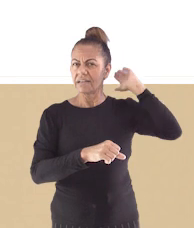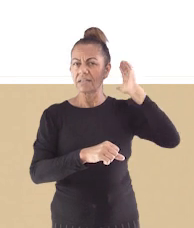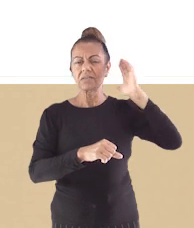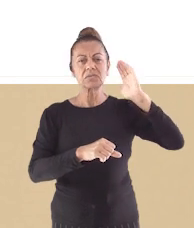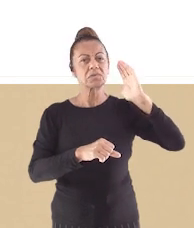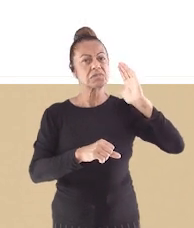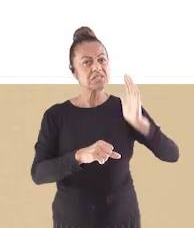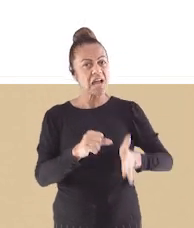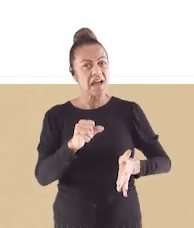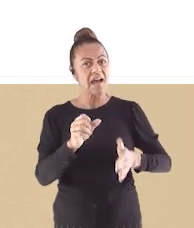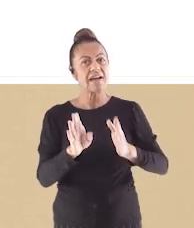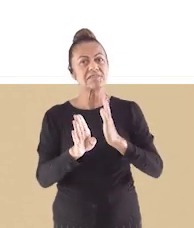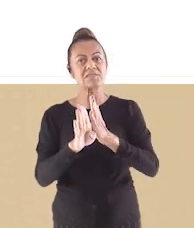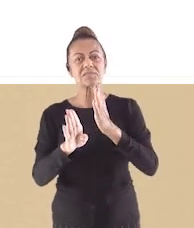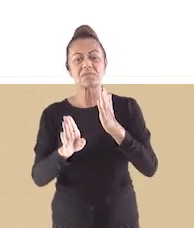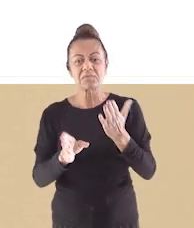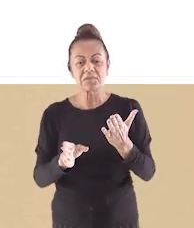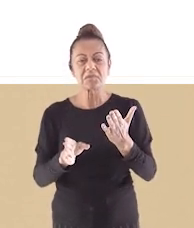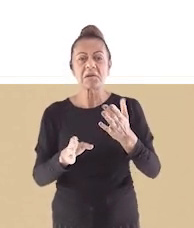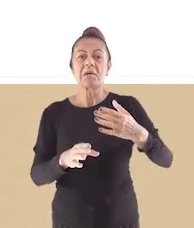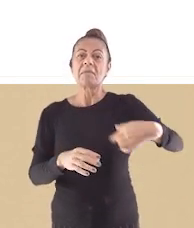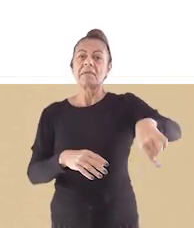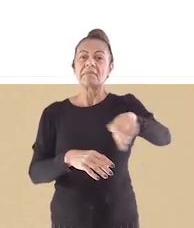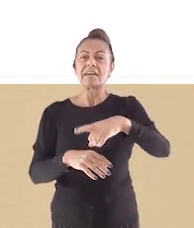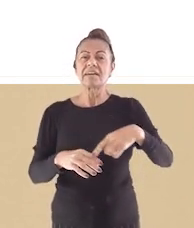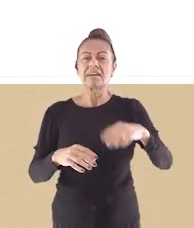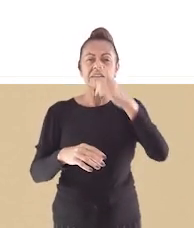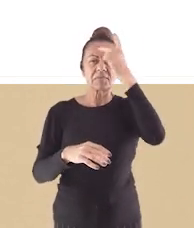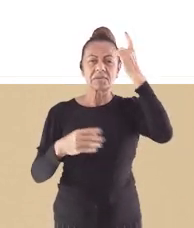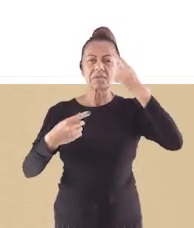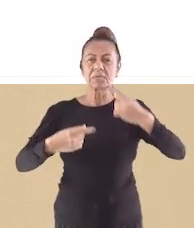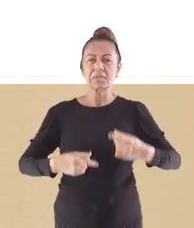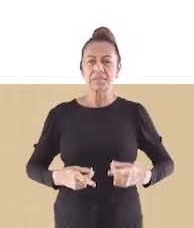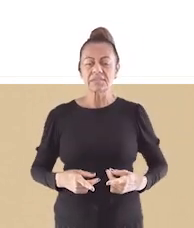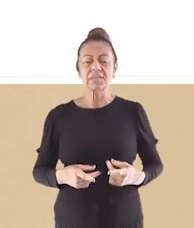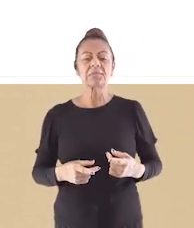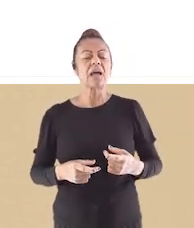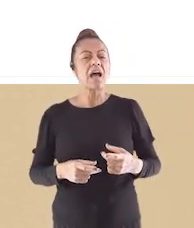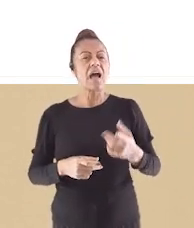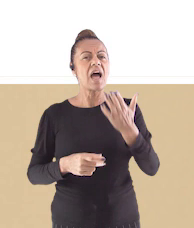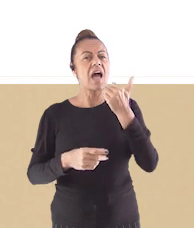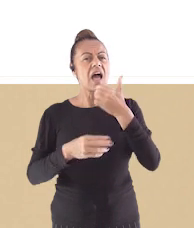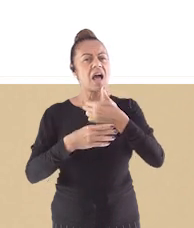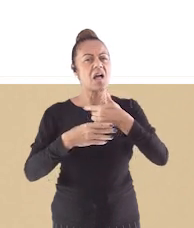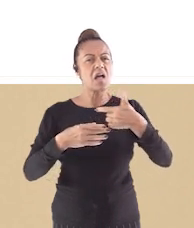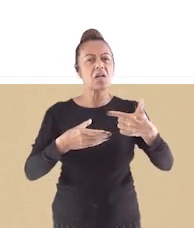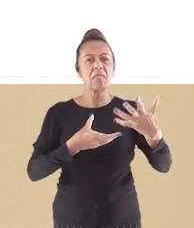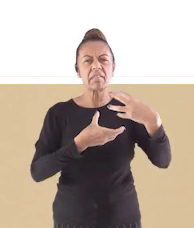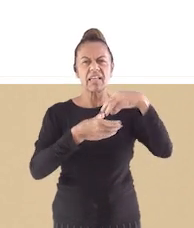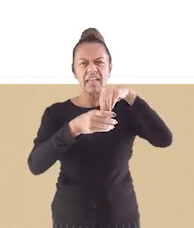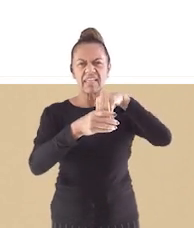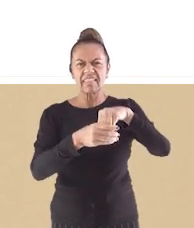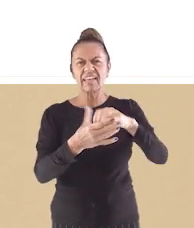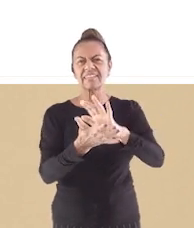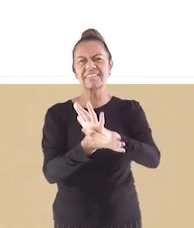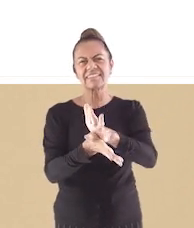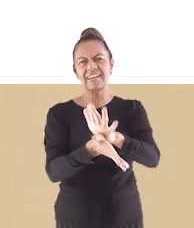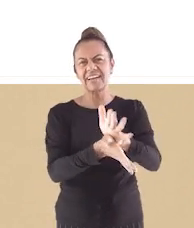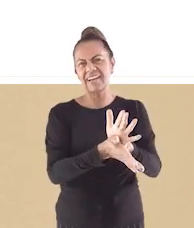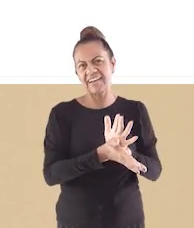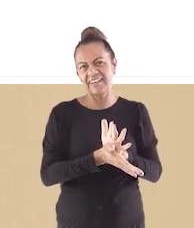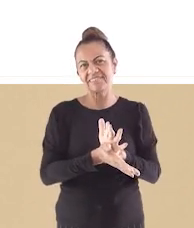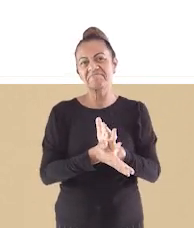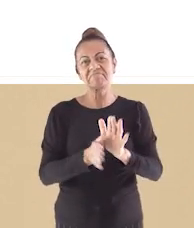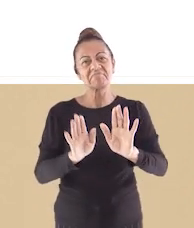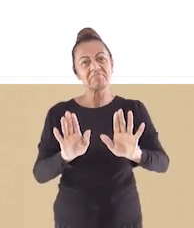por acidente ou por desespero. E nós, seres humanos, intencionalmente estragamos nossa própria comida desde então. Não apenas para manter nossa comida segura para